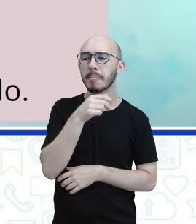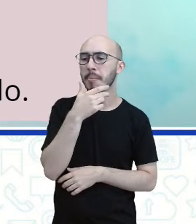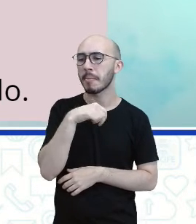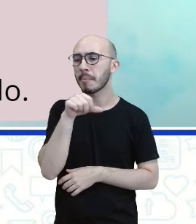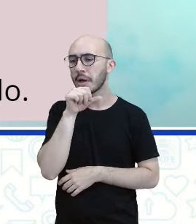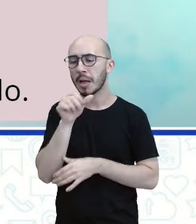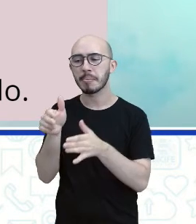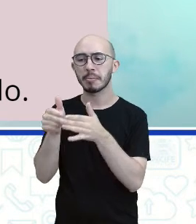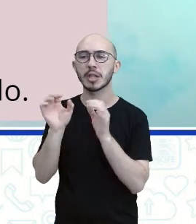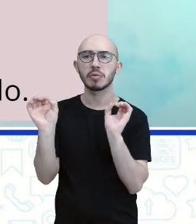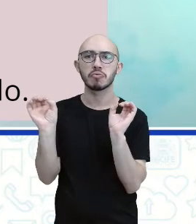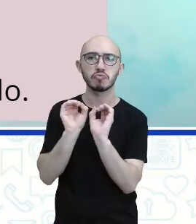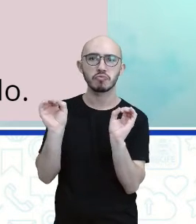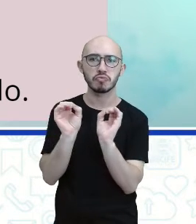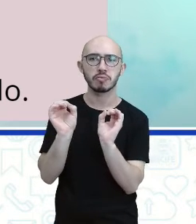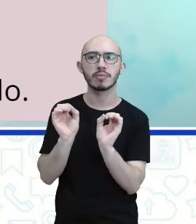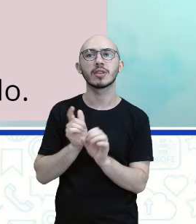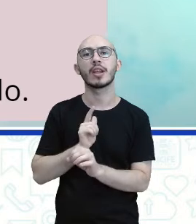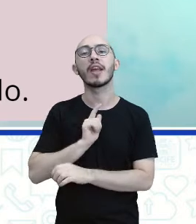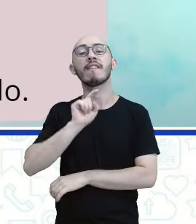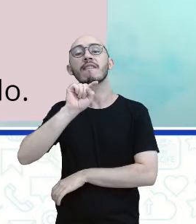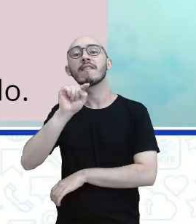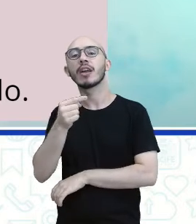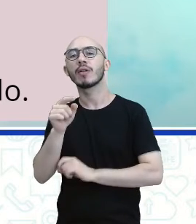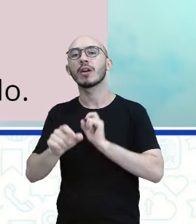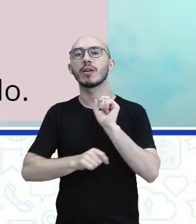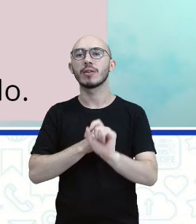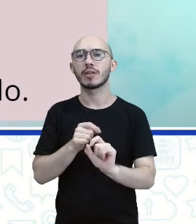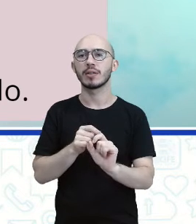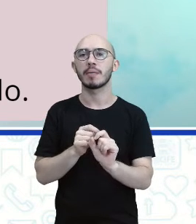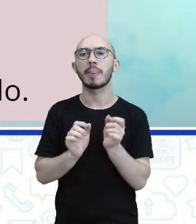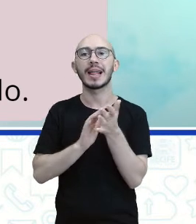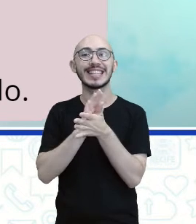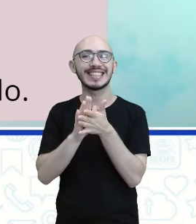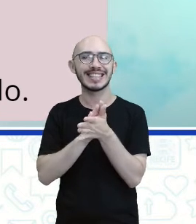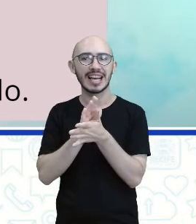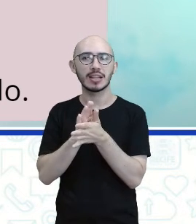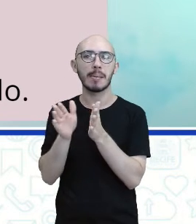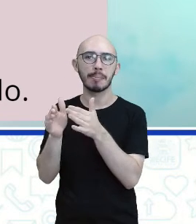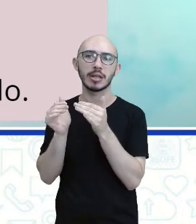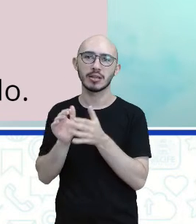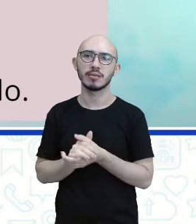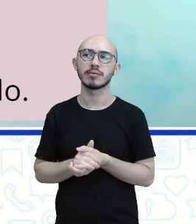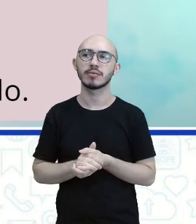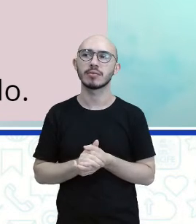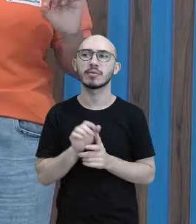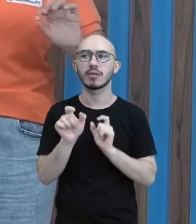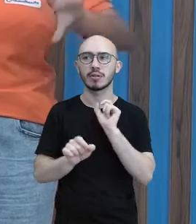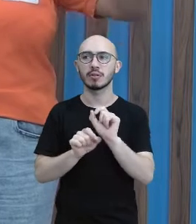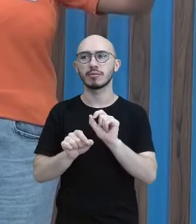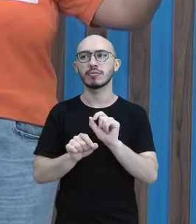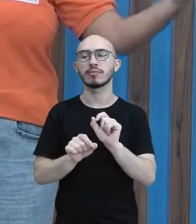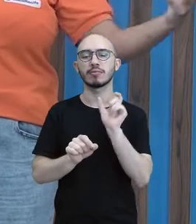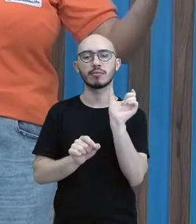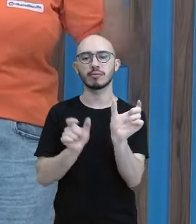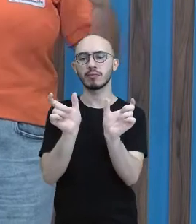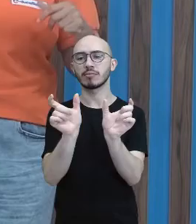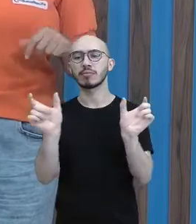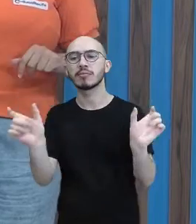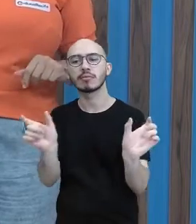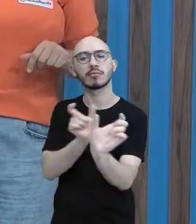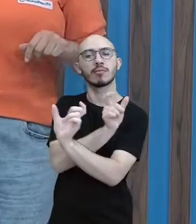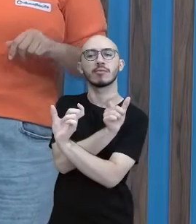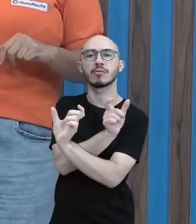não, a ordem padrão seria nada foi solicitado aos pais. Mas aí a gente vai fazendo isso. Ó. O salário,